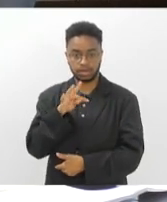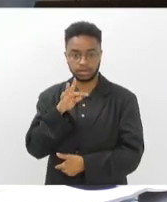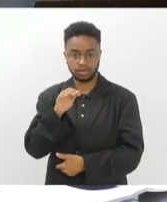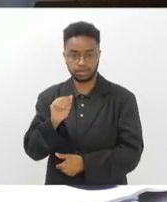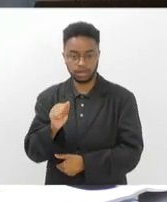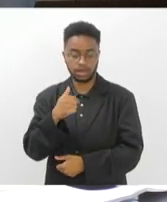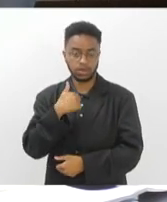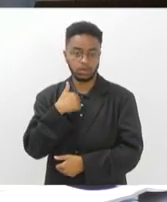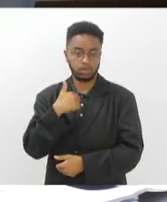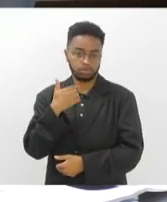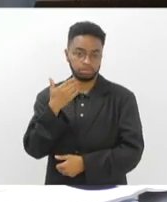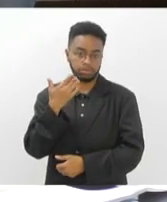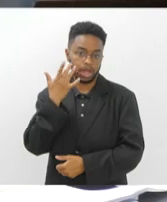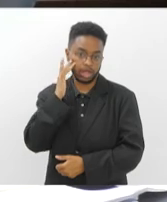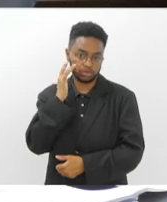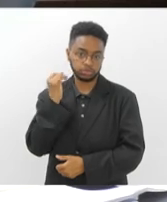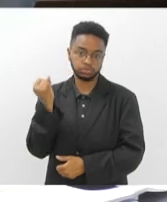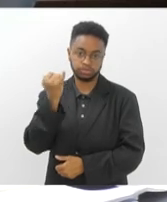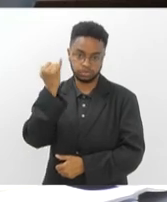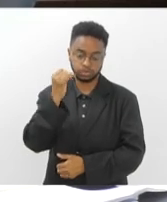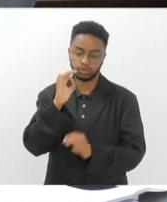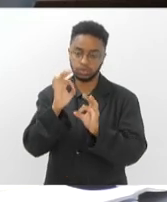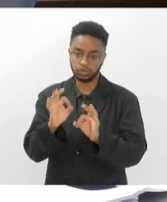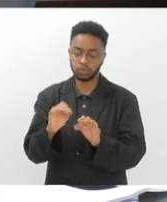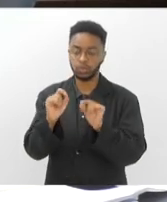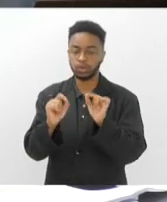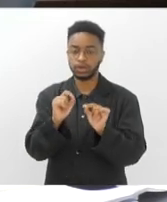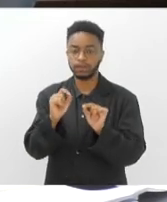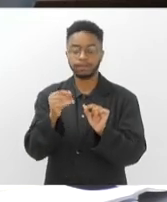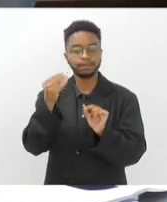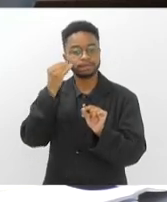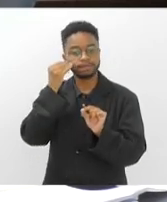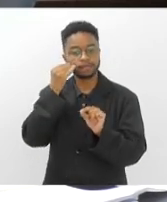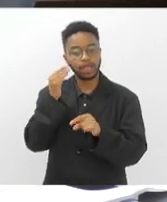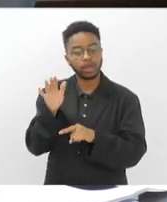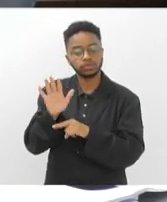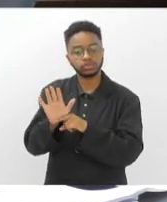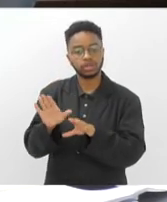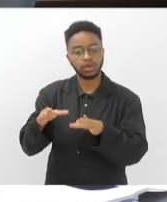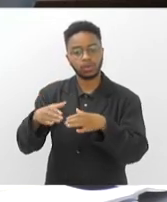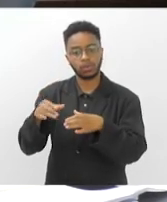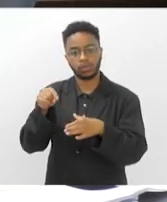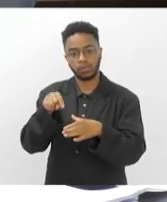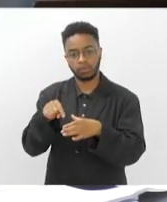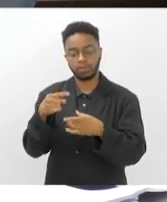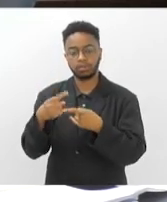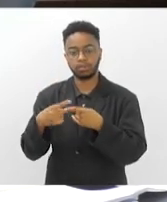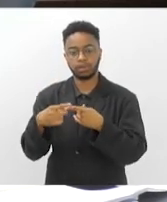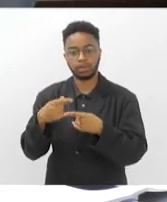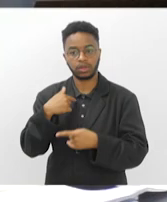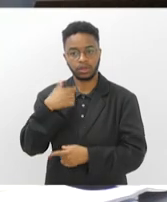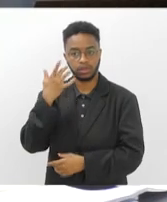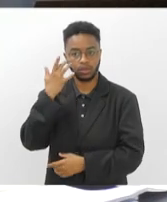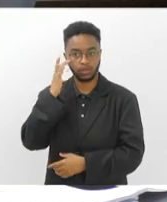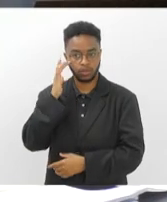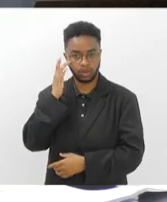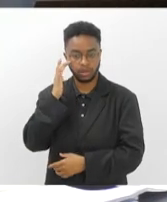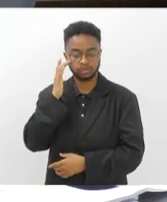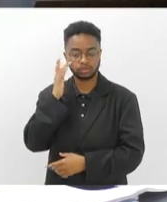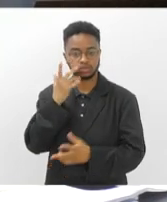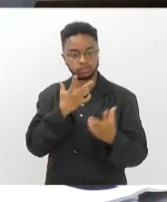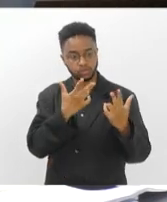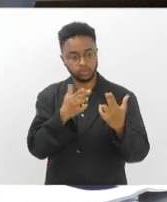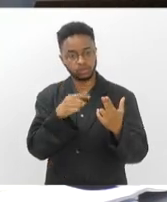eu entendo ser louvável, é para prestigiar uma categoria. Exatamente. Que eu acho que, como nós